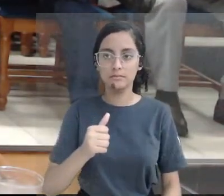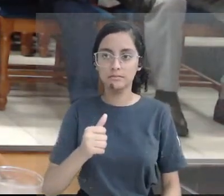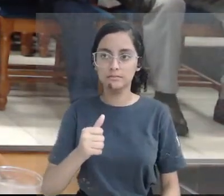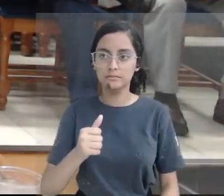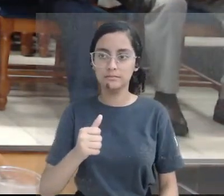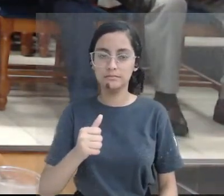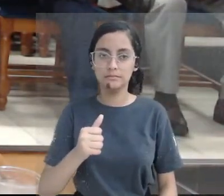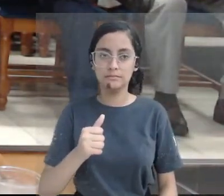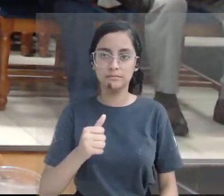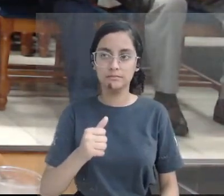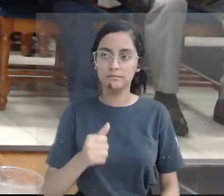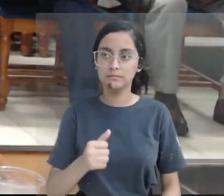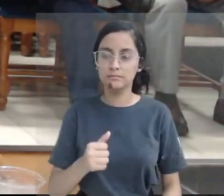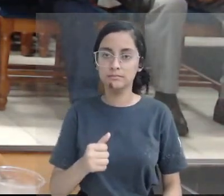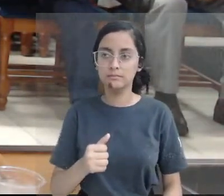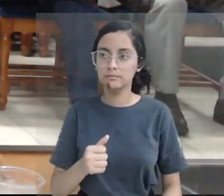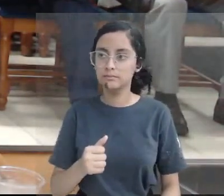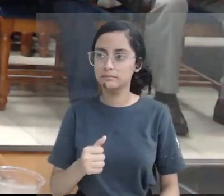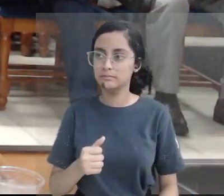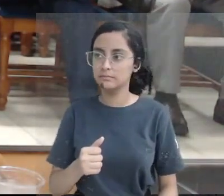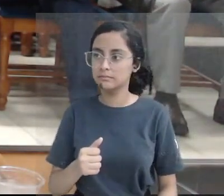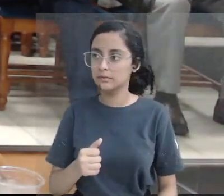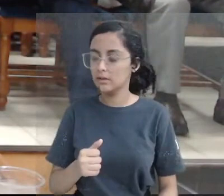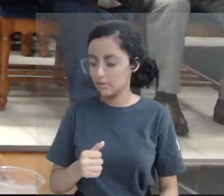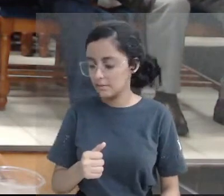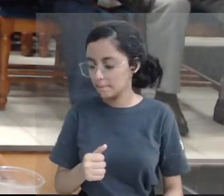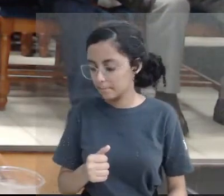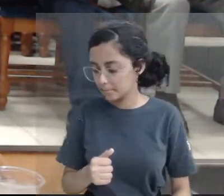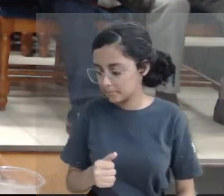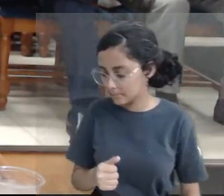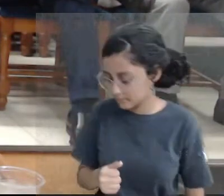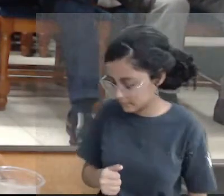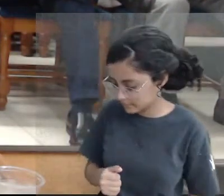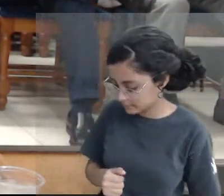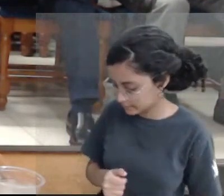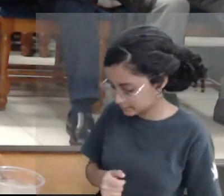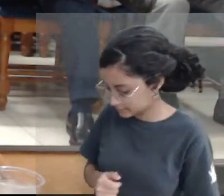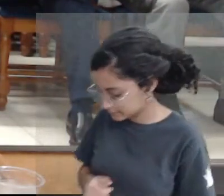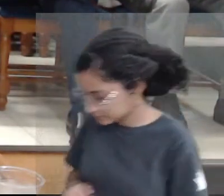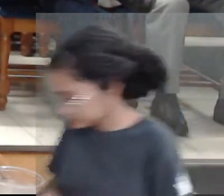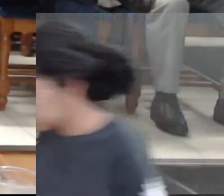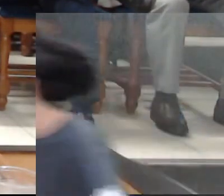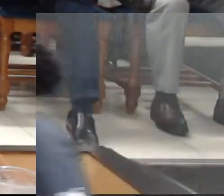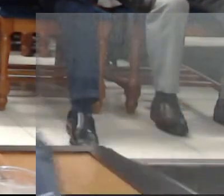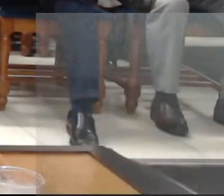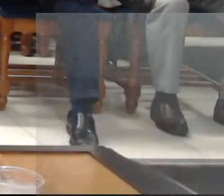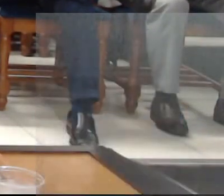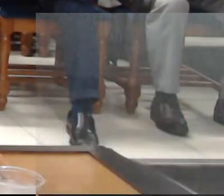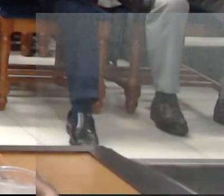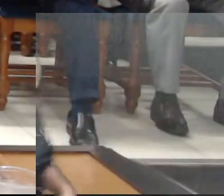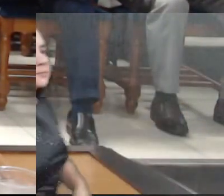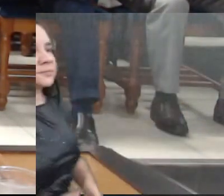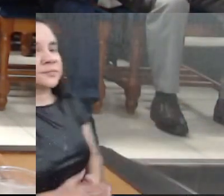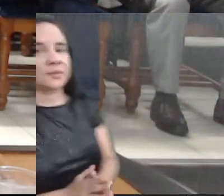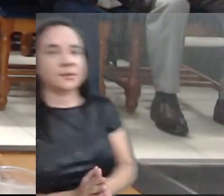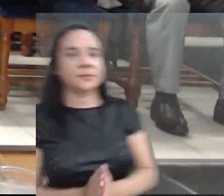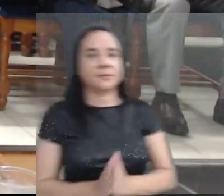do livro dos Atos dos Apóstolos. Tem um texto que eu quero